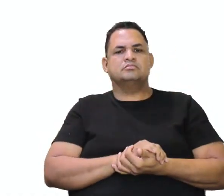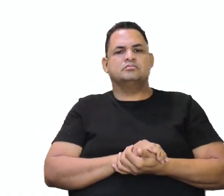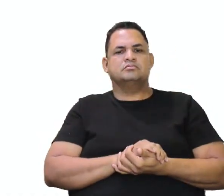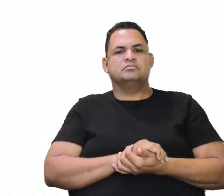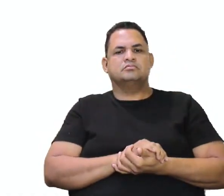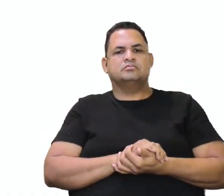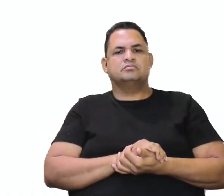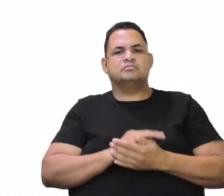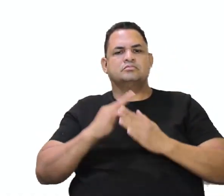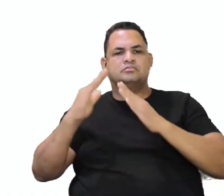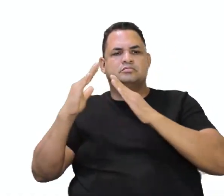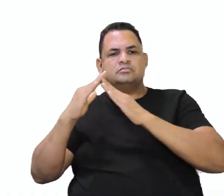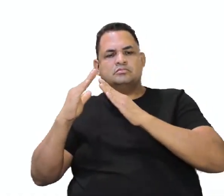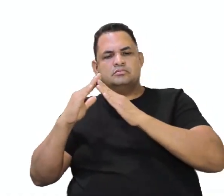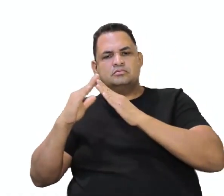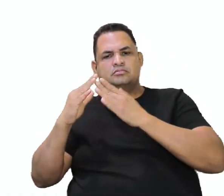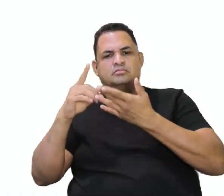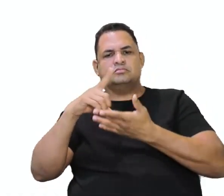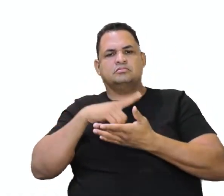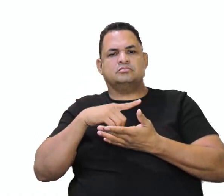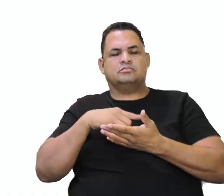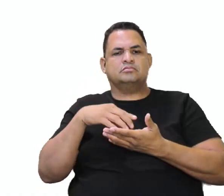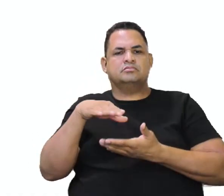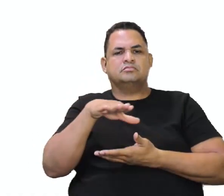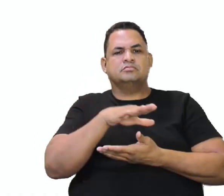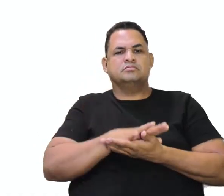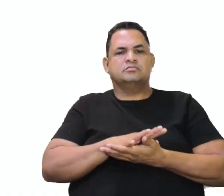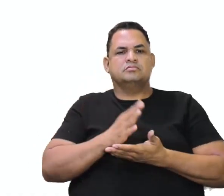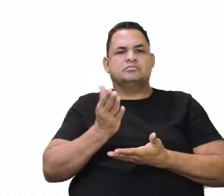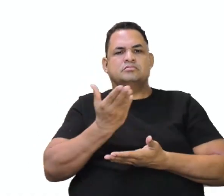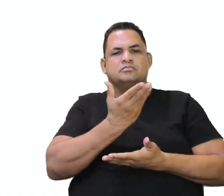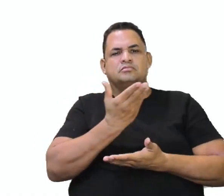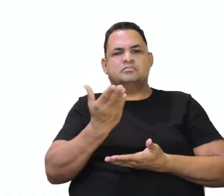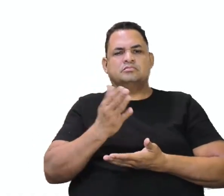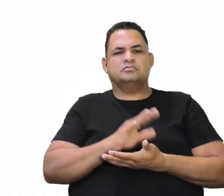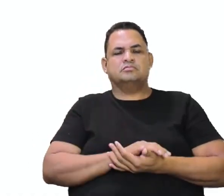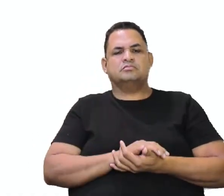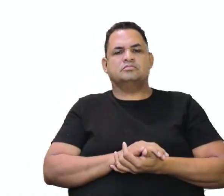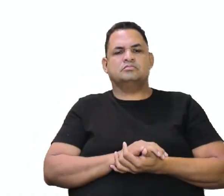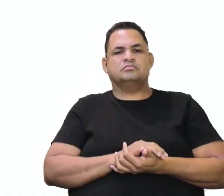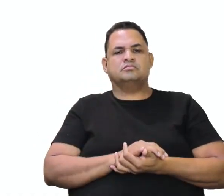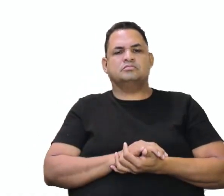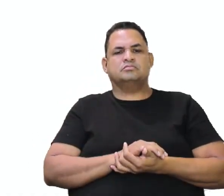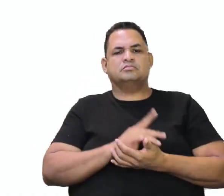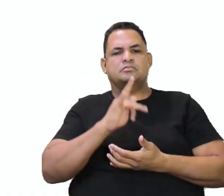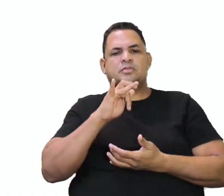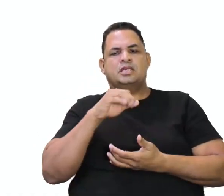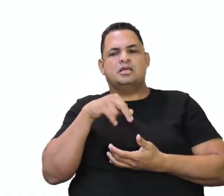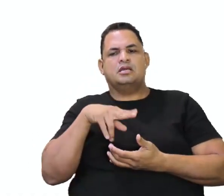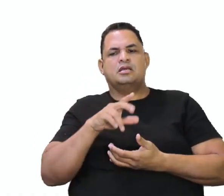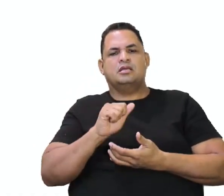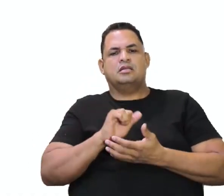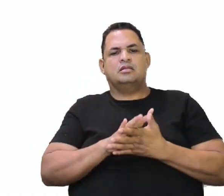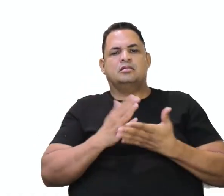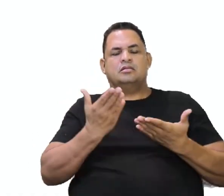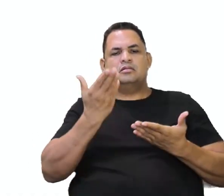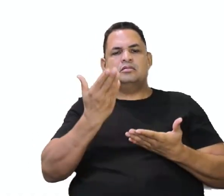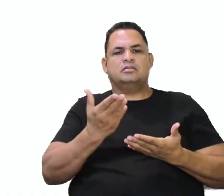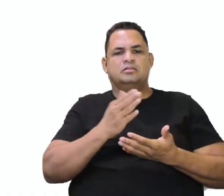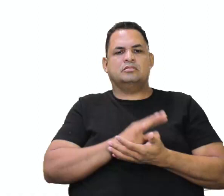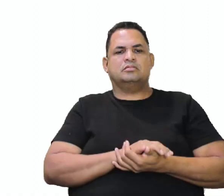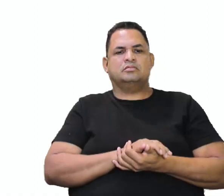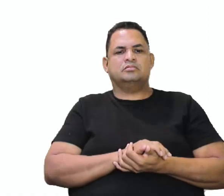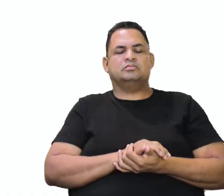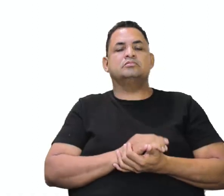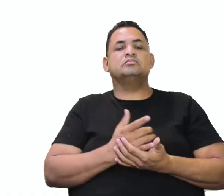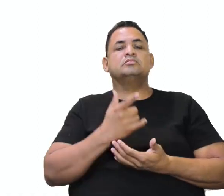tem a outra parte residencial, e você tem entre essa parte comercial e residencial, você tem um parque, olha, uma vegetação. O